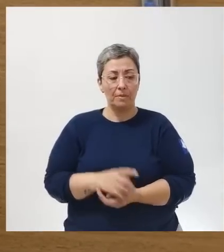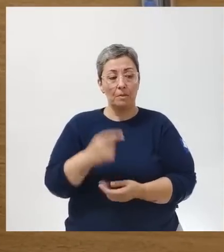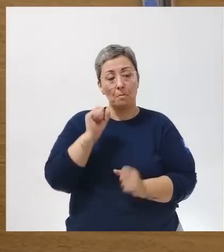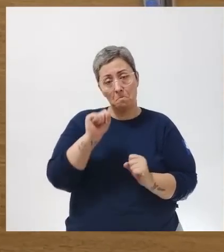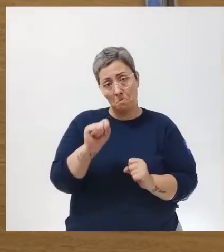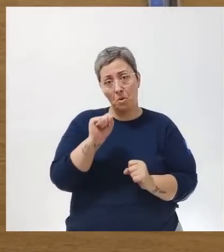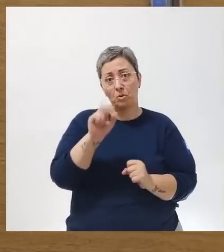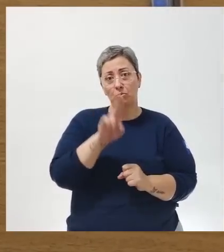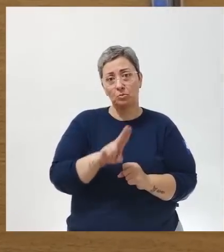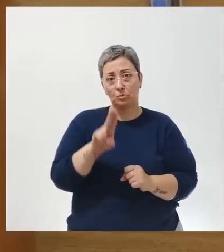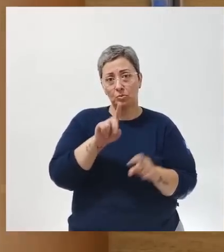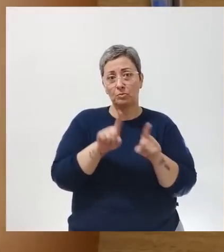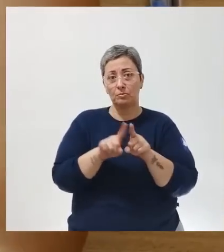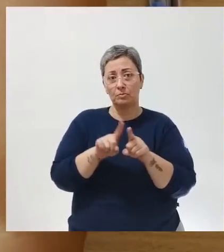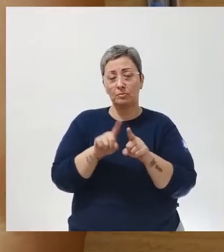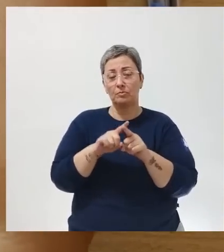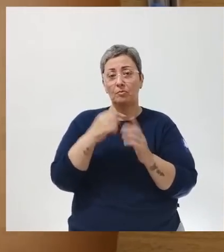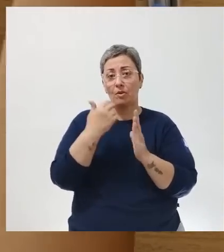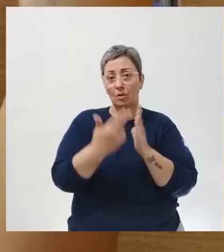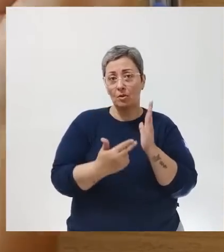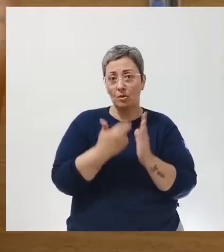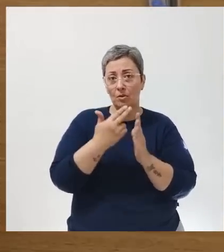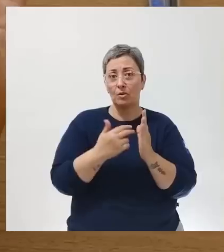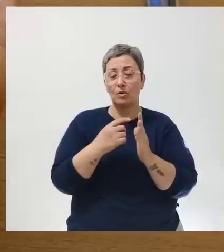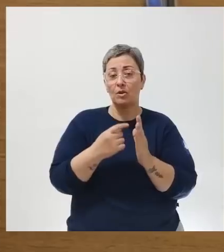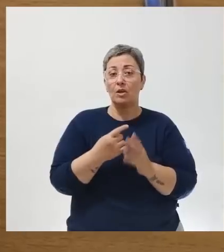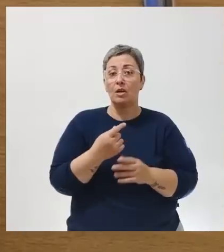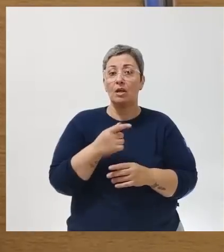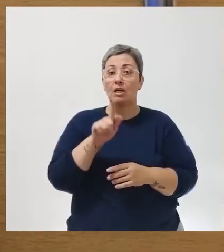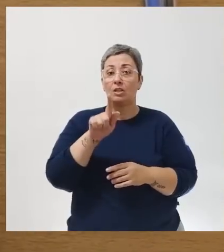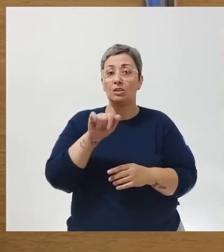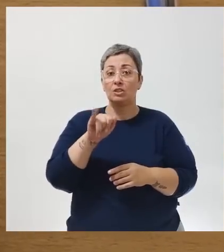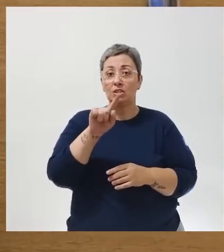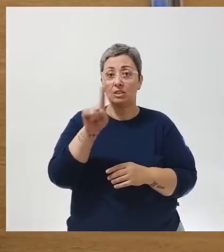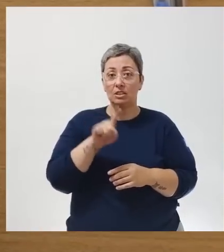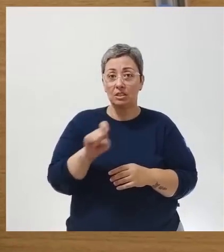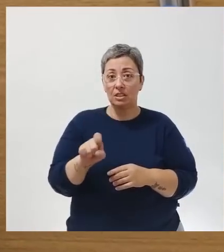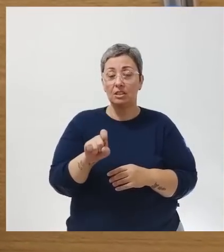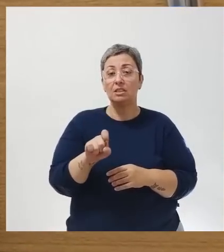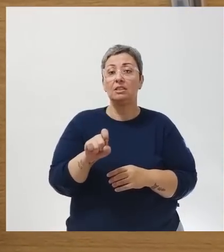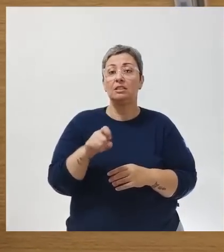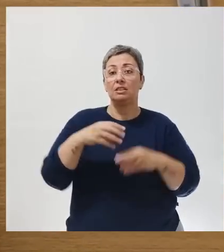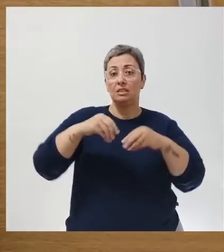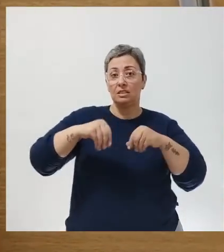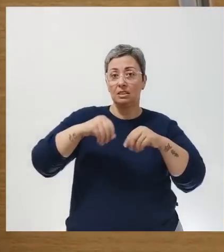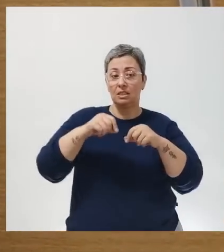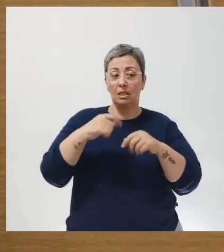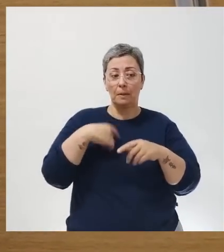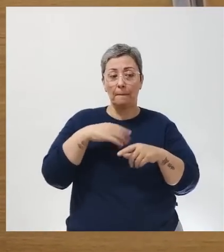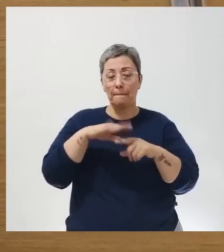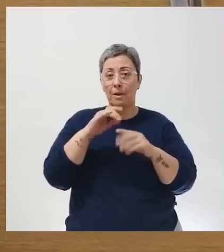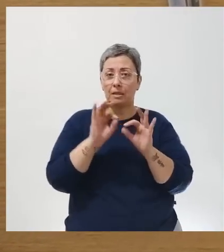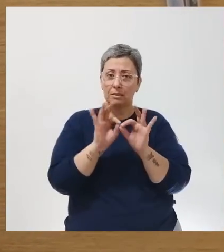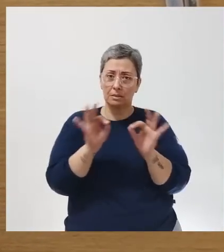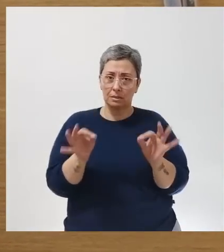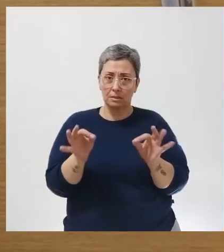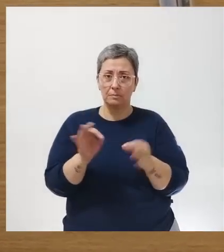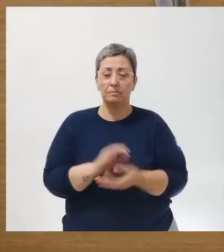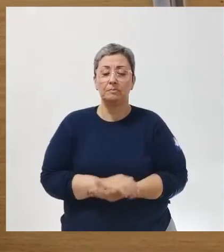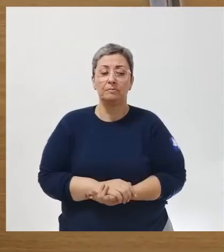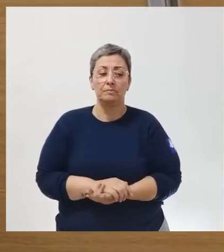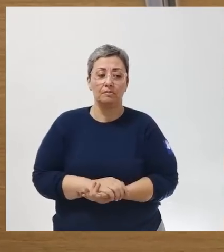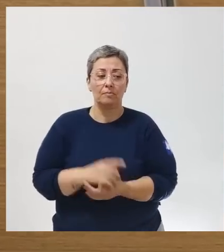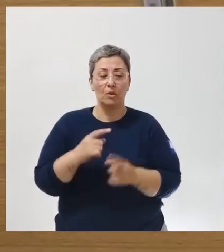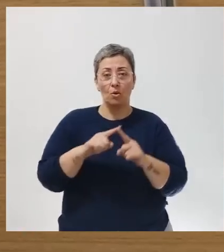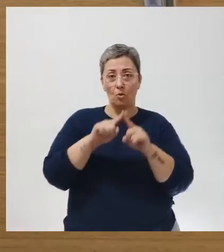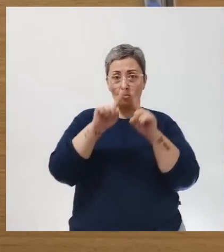Você pode usar também para esses desenhos giz de cera. Vamos fazer uma forma mais simples,